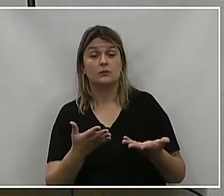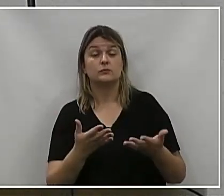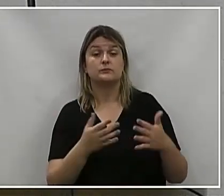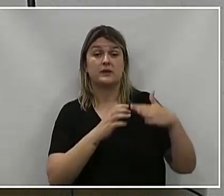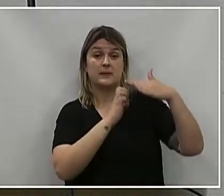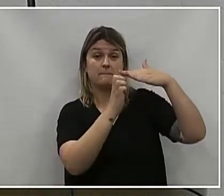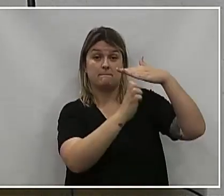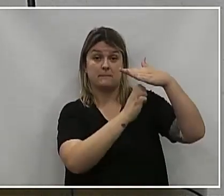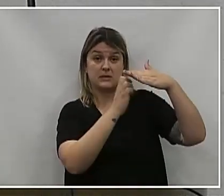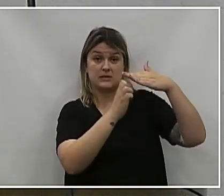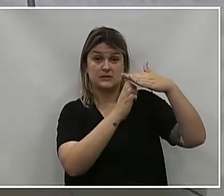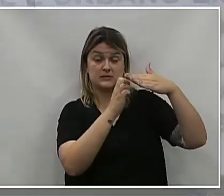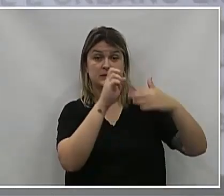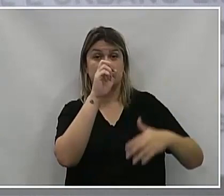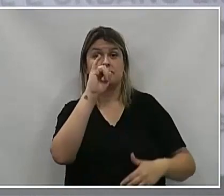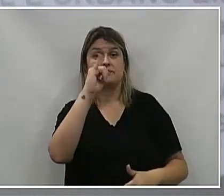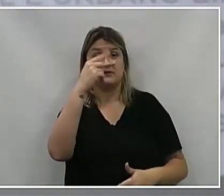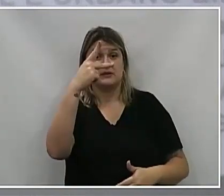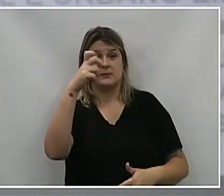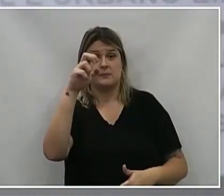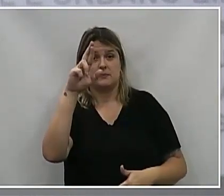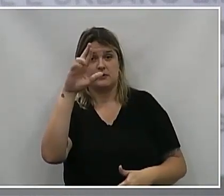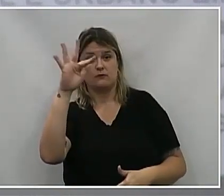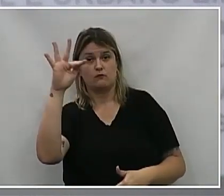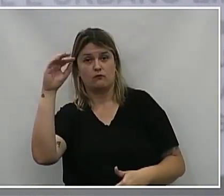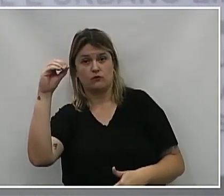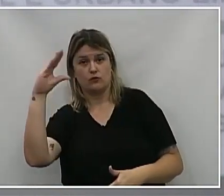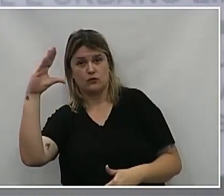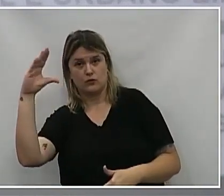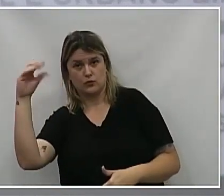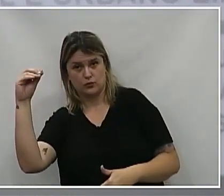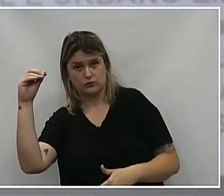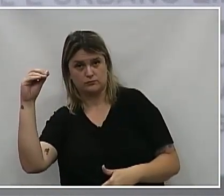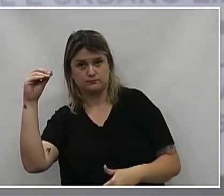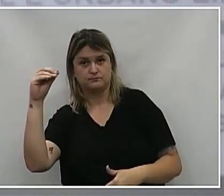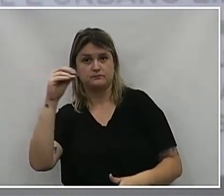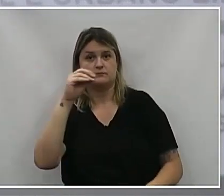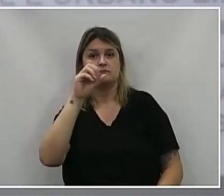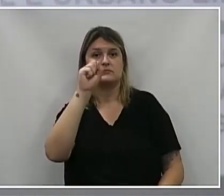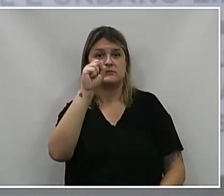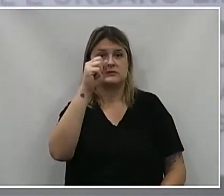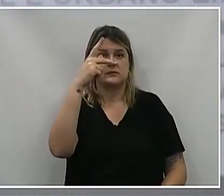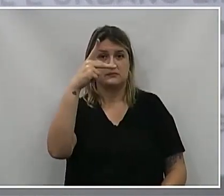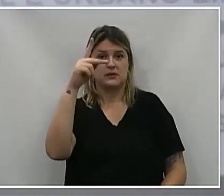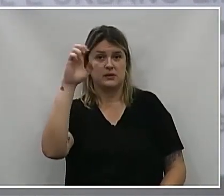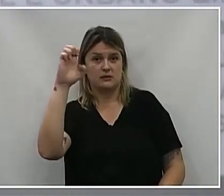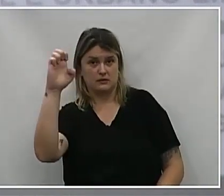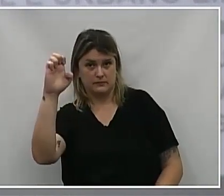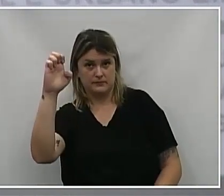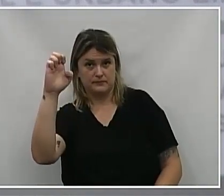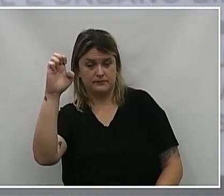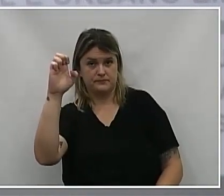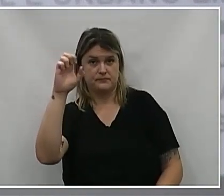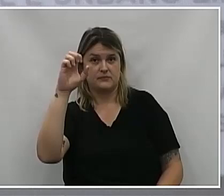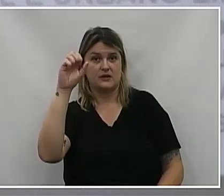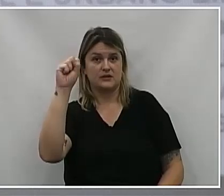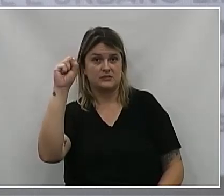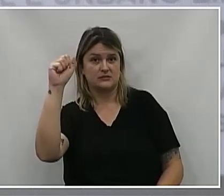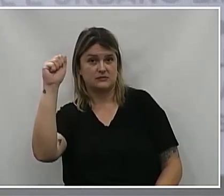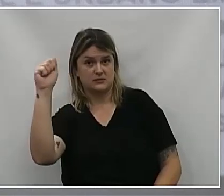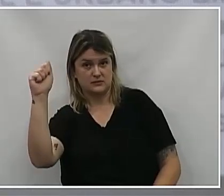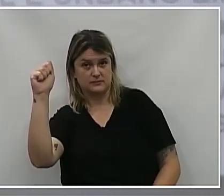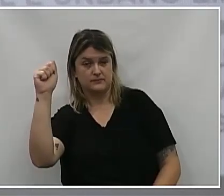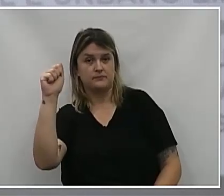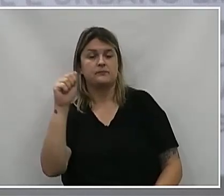o consórcio IP Foco Concessionária de Iluminação Pública de União da Vitória, SPE, né, SA, e